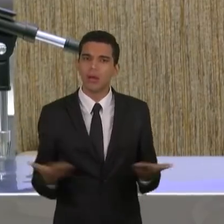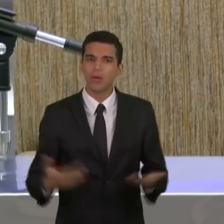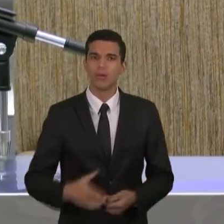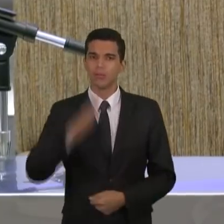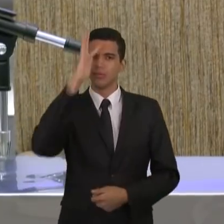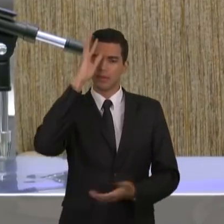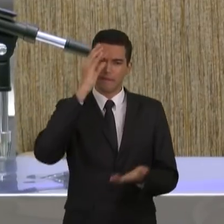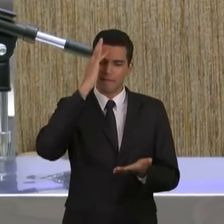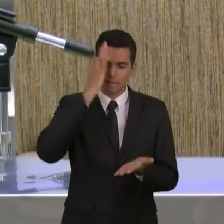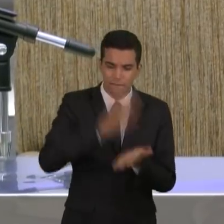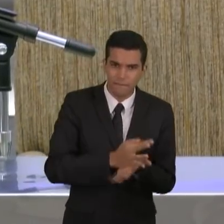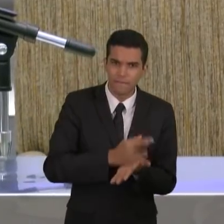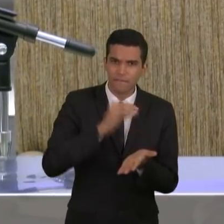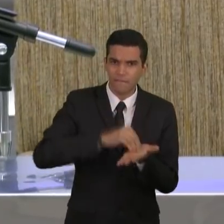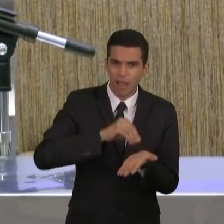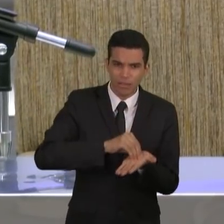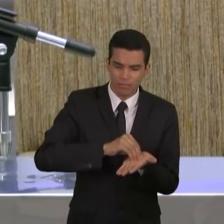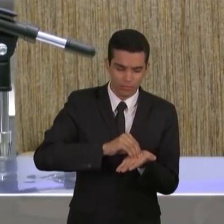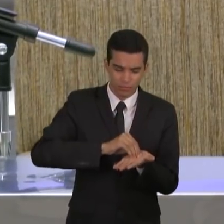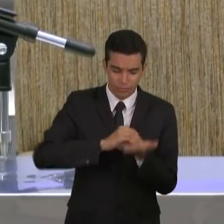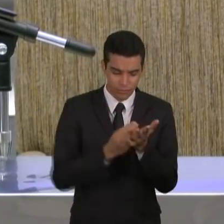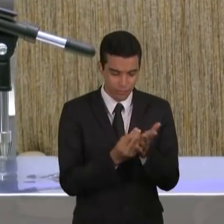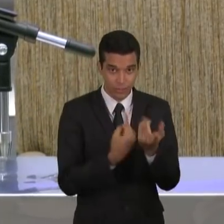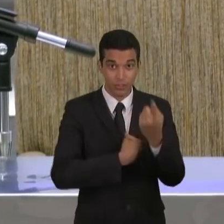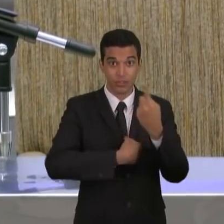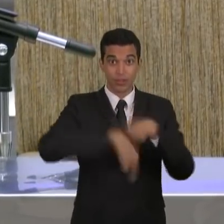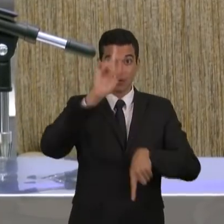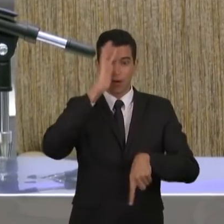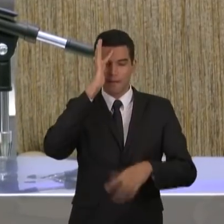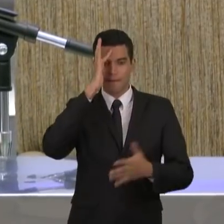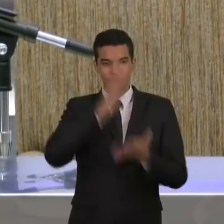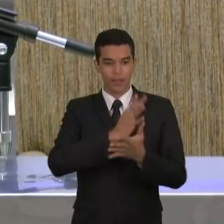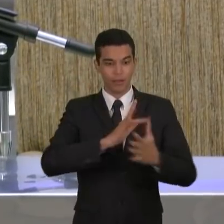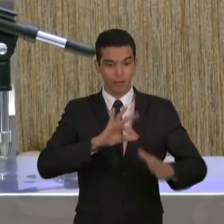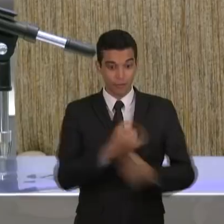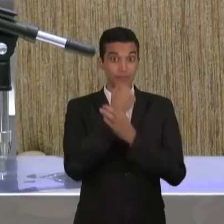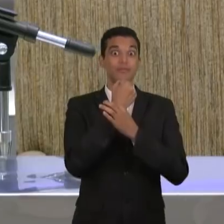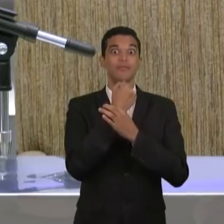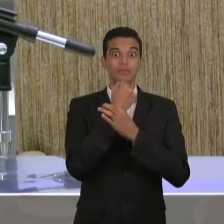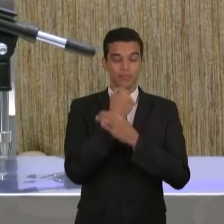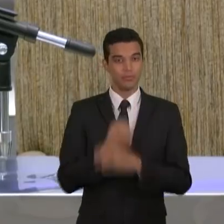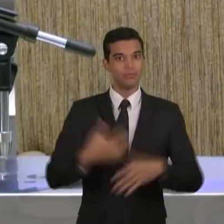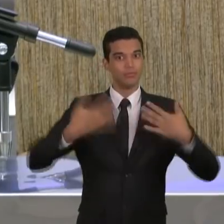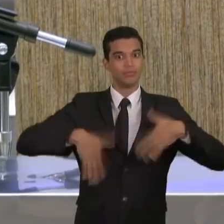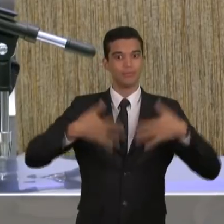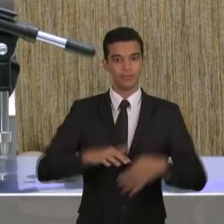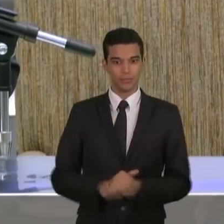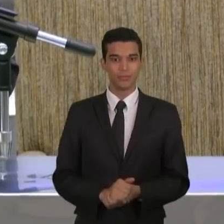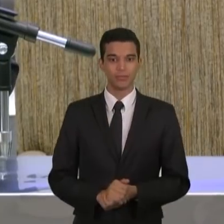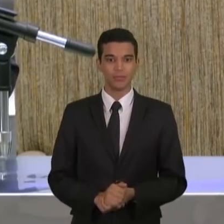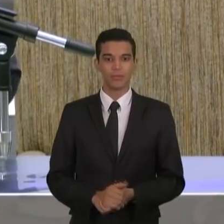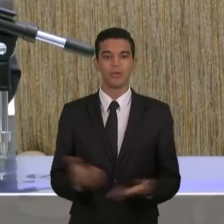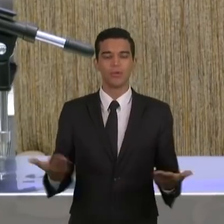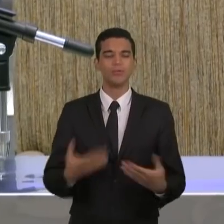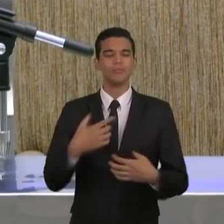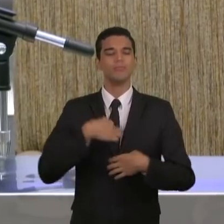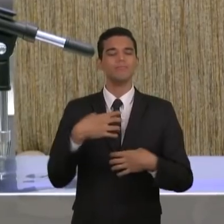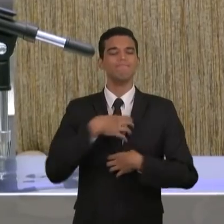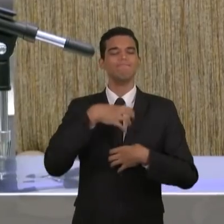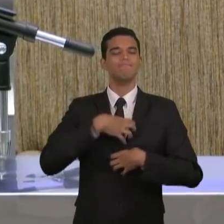noite começa a parar aqui esta noite esta noite eu estou sentindo Jesus dizendo aumenta o Dá uma paradinha